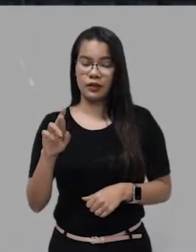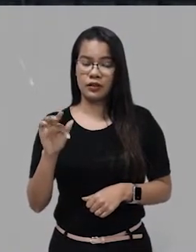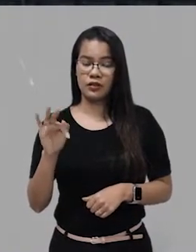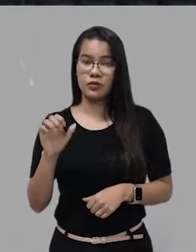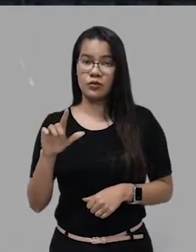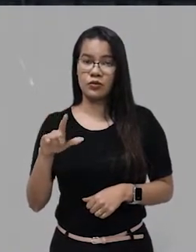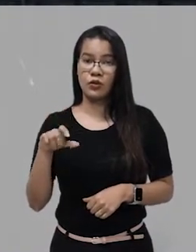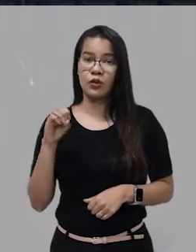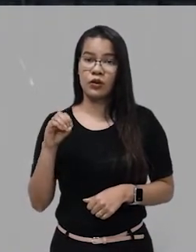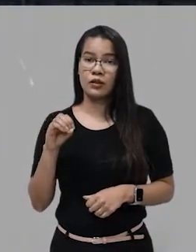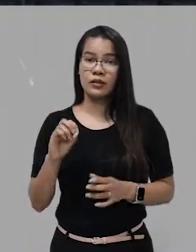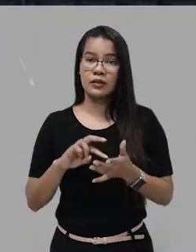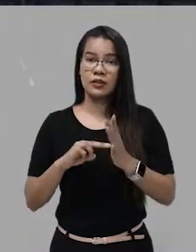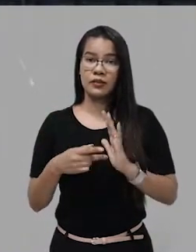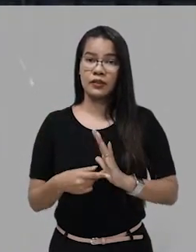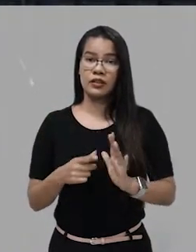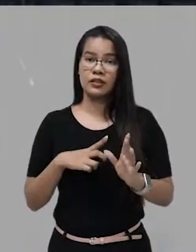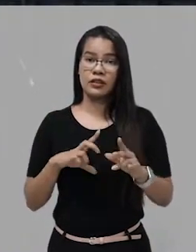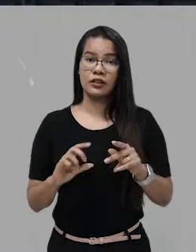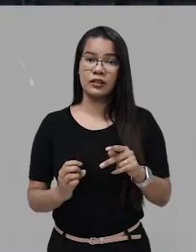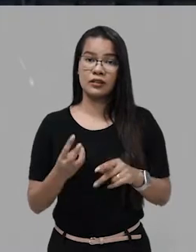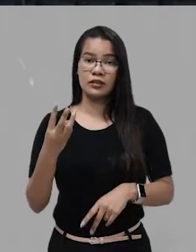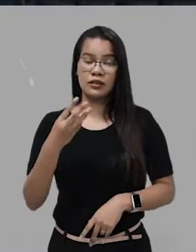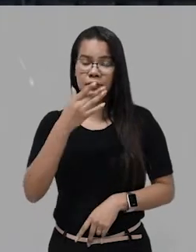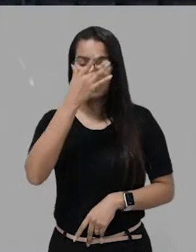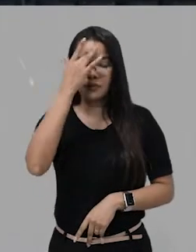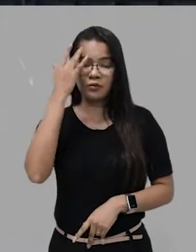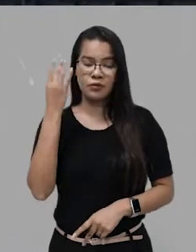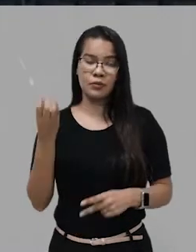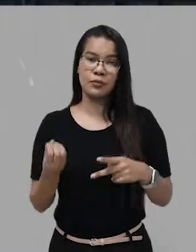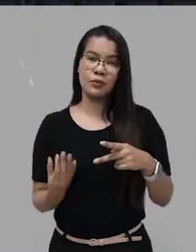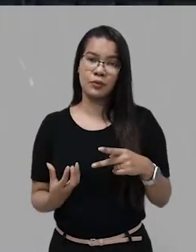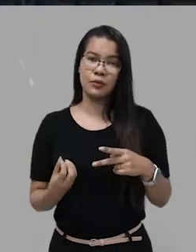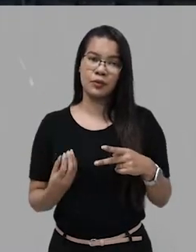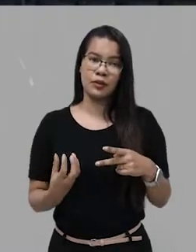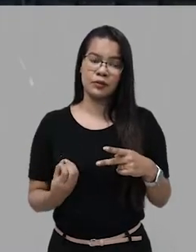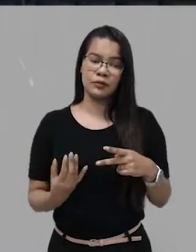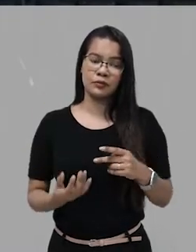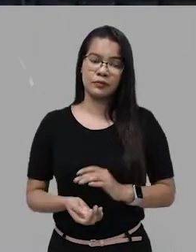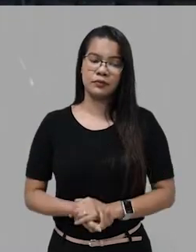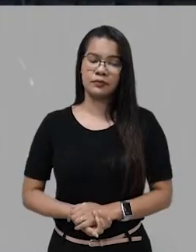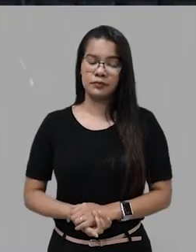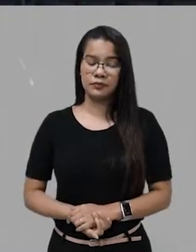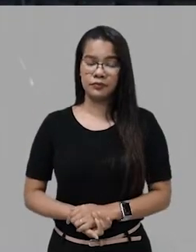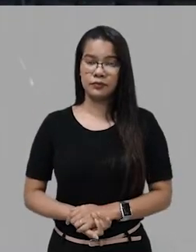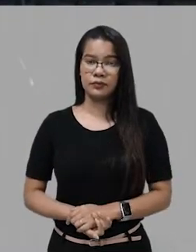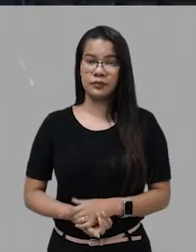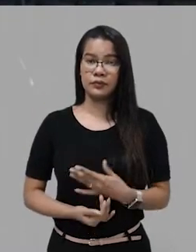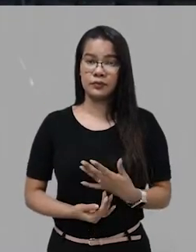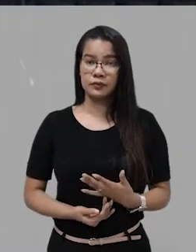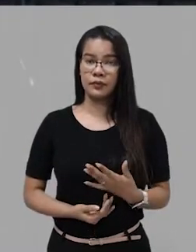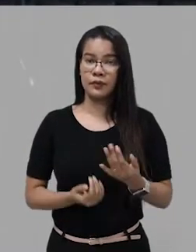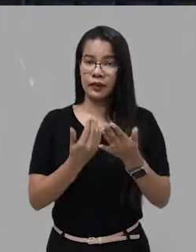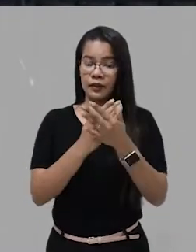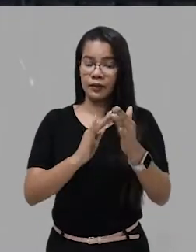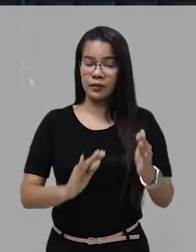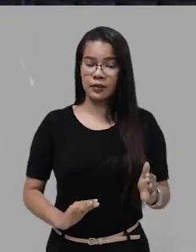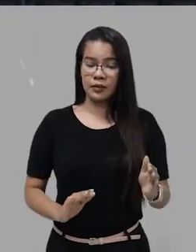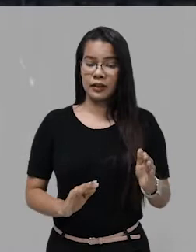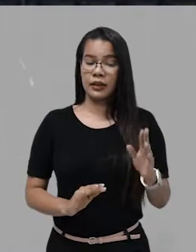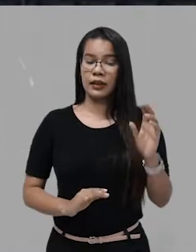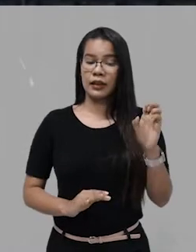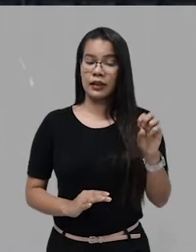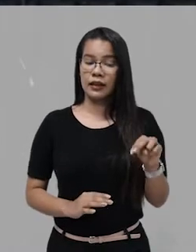Terceira pessoa do plural. Revém e provém, de acordo com o novo acordo ortográfico, essas formas terminadas